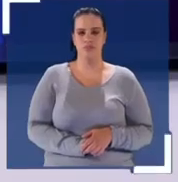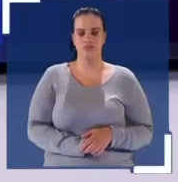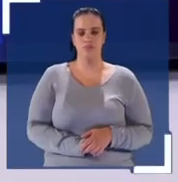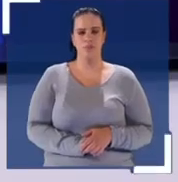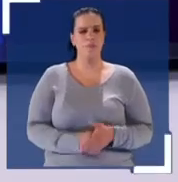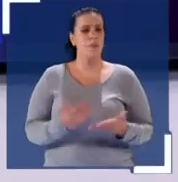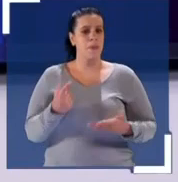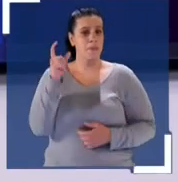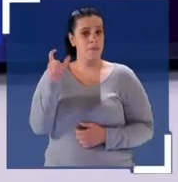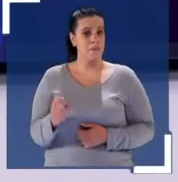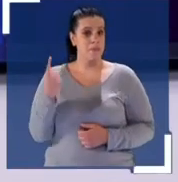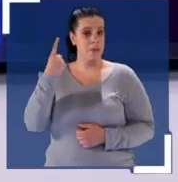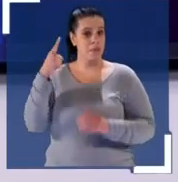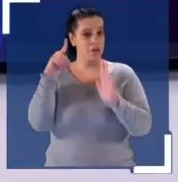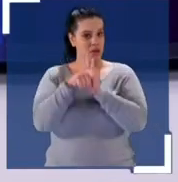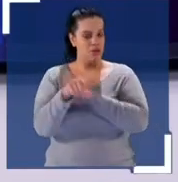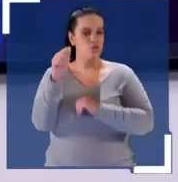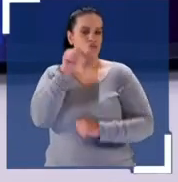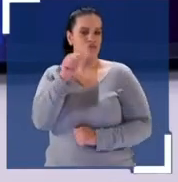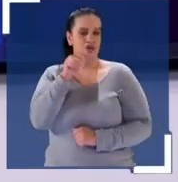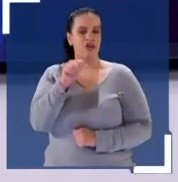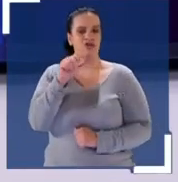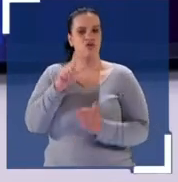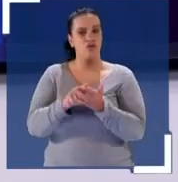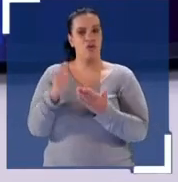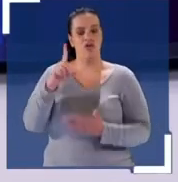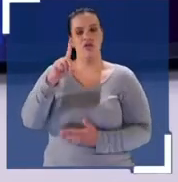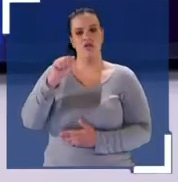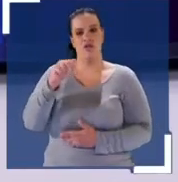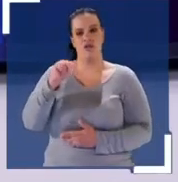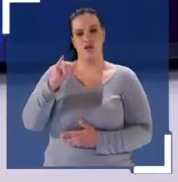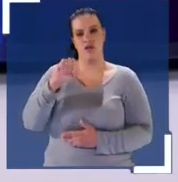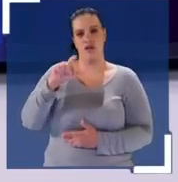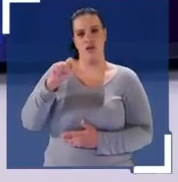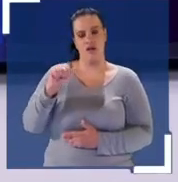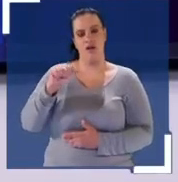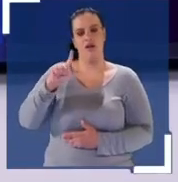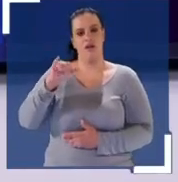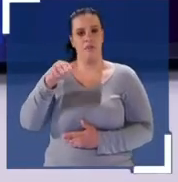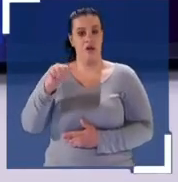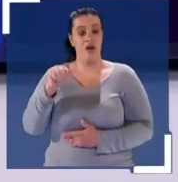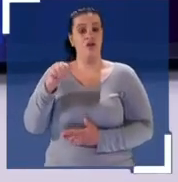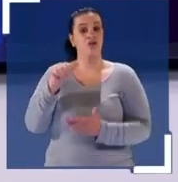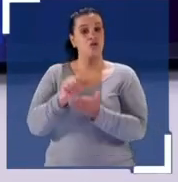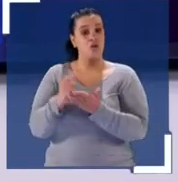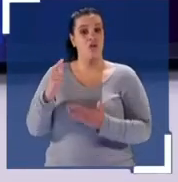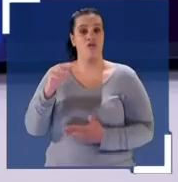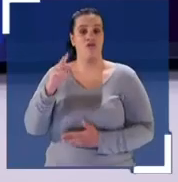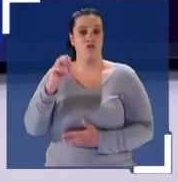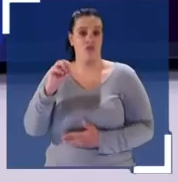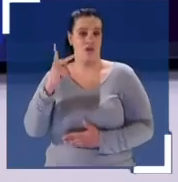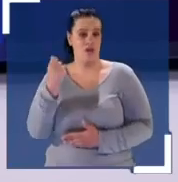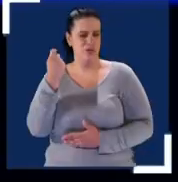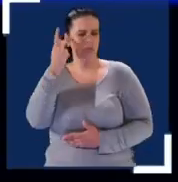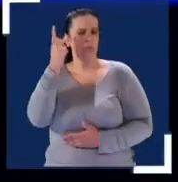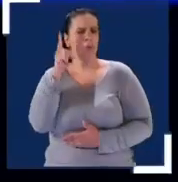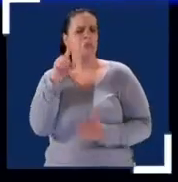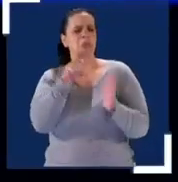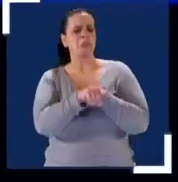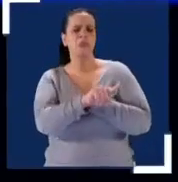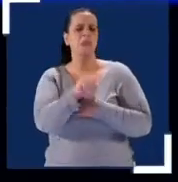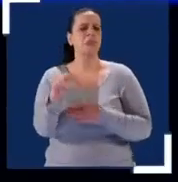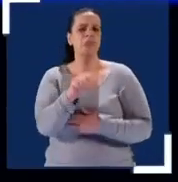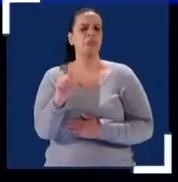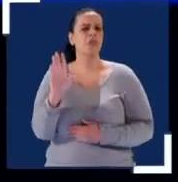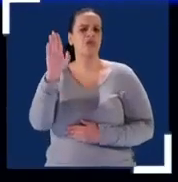A primeira jornalista a perguntar é a Daniela Lima, da Folha de São Paulo. Boa noite, Daniela. Para qual candidato vai a sua pergunta? Boa